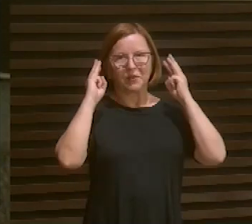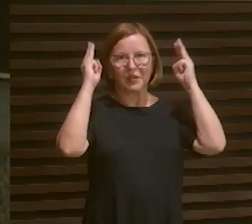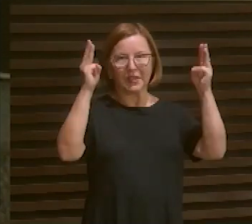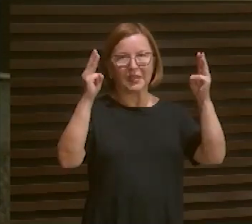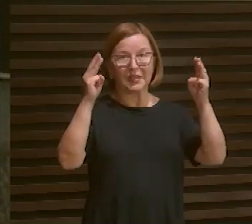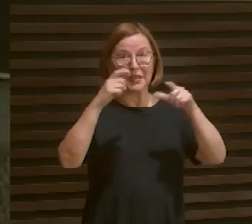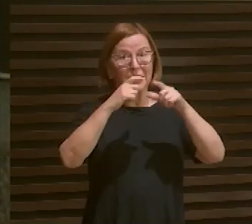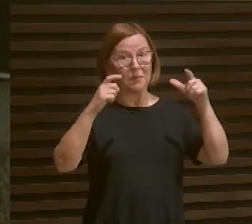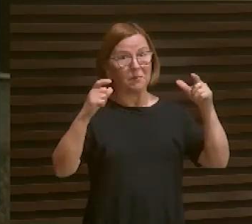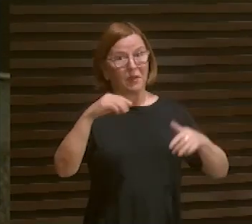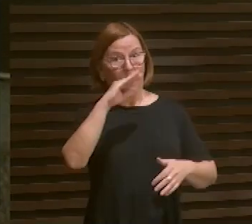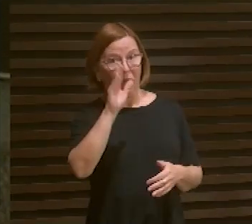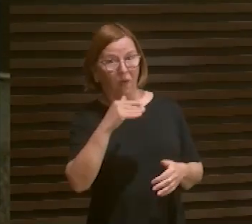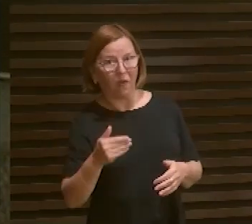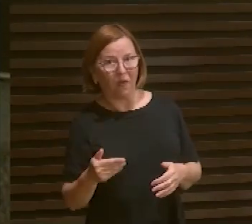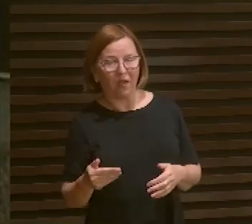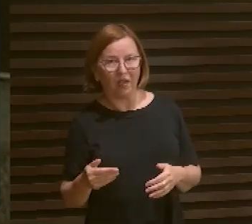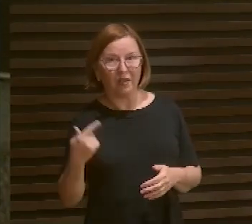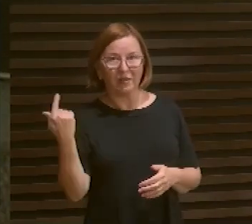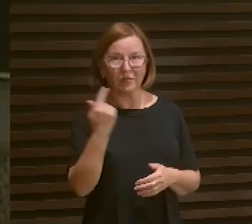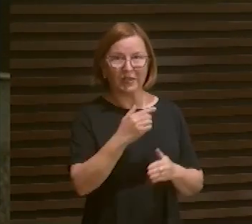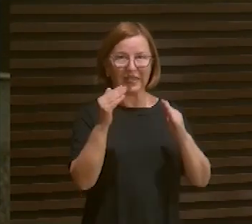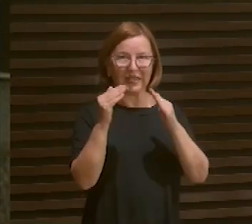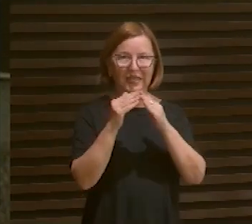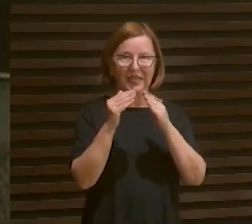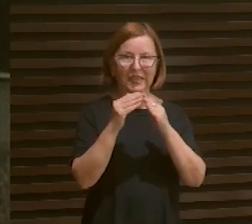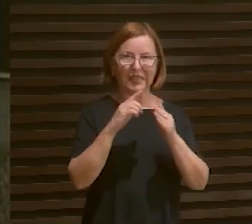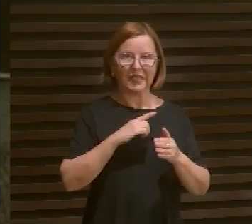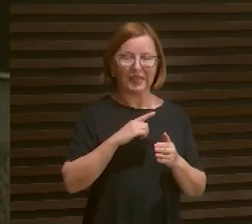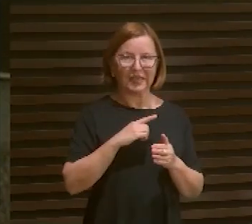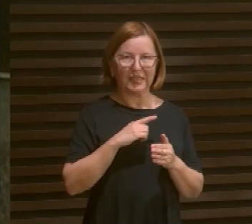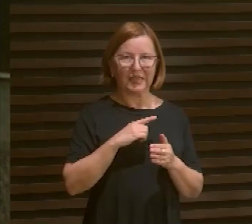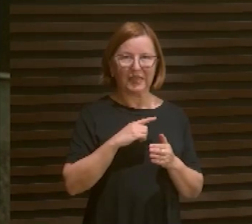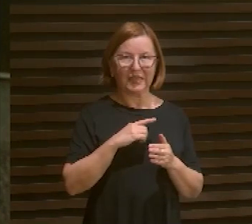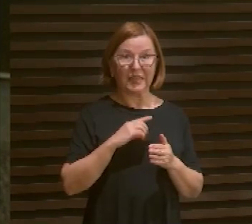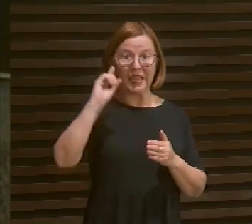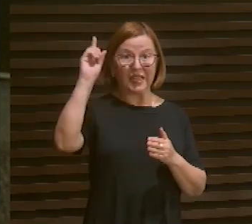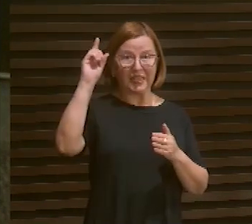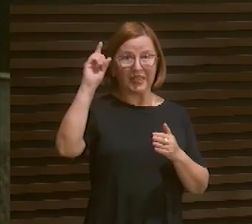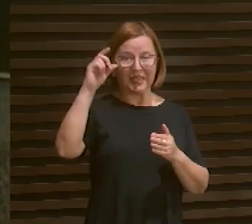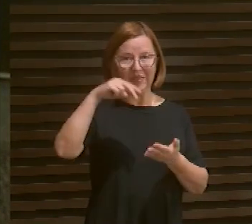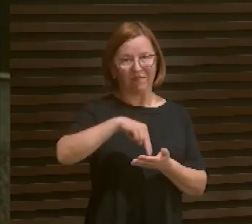maior honra do que a casa tem aquele que a estabeleceu.